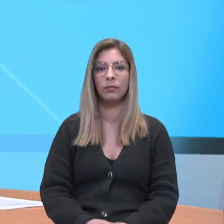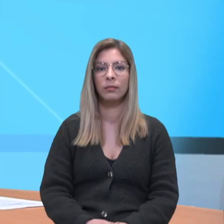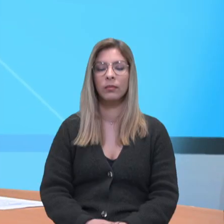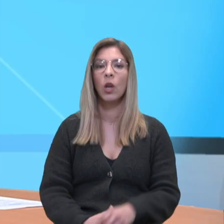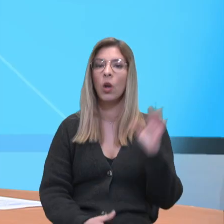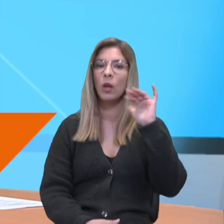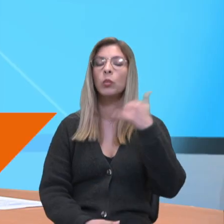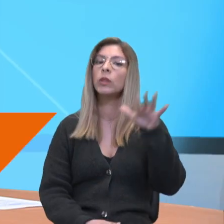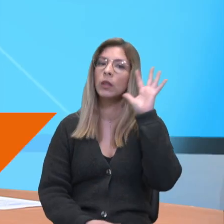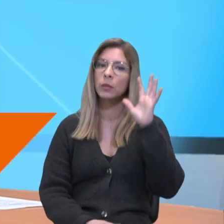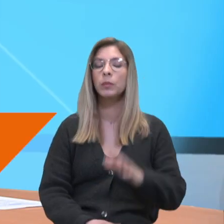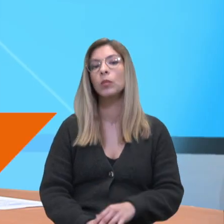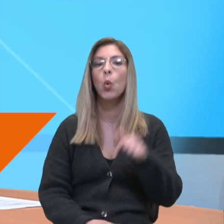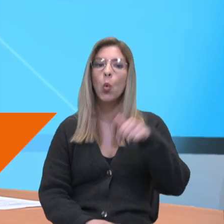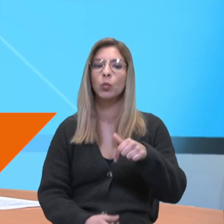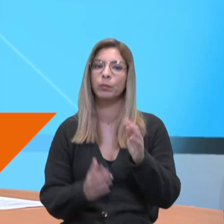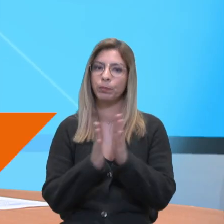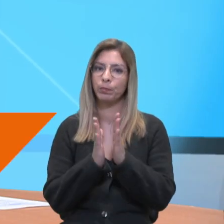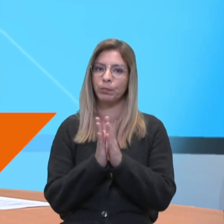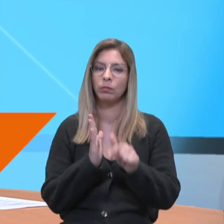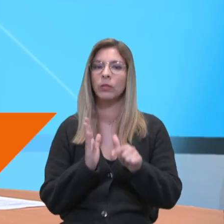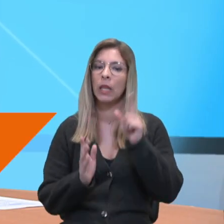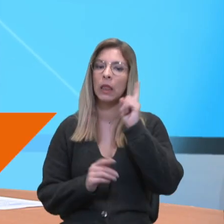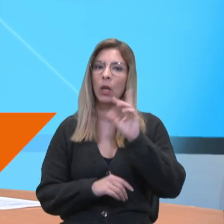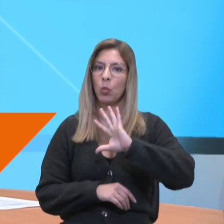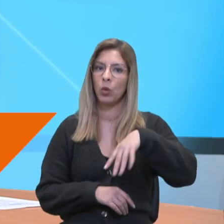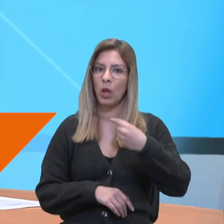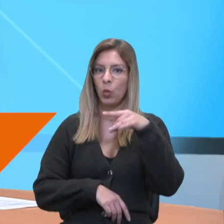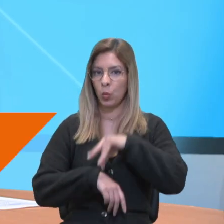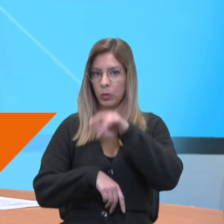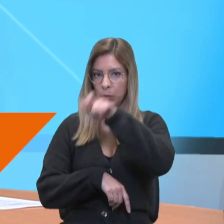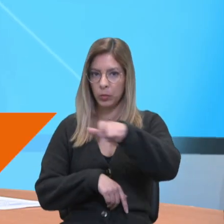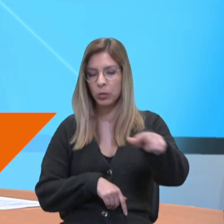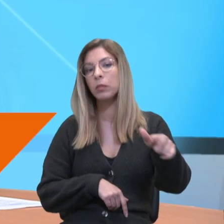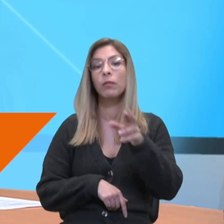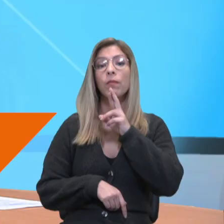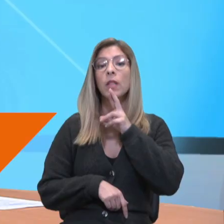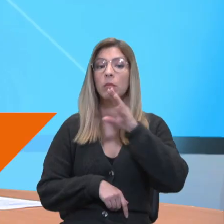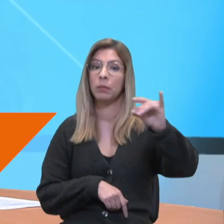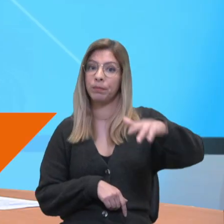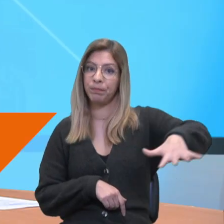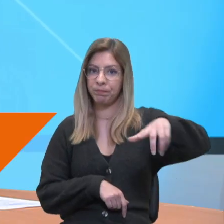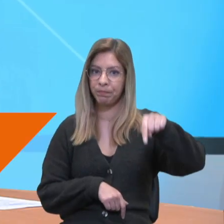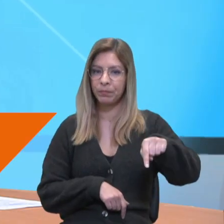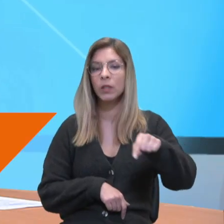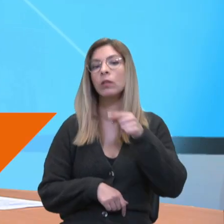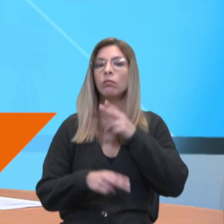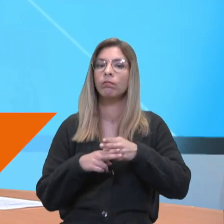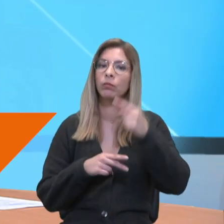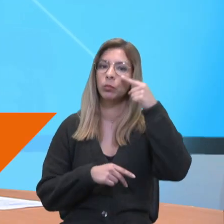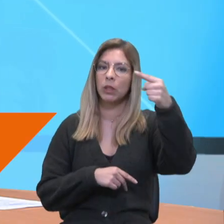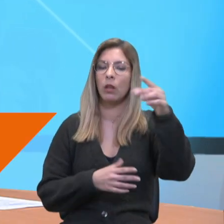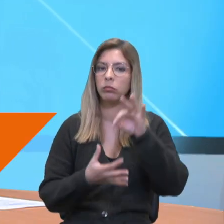Olá, muito boa tarde. Hoje a Igreja assinala o Dia Mundial do Doente e no Santuário de Fátima assinalou-se o Jubileu dos Doentes